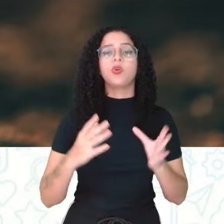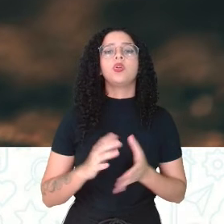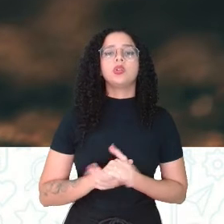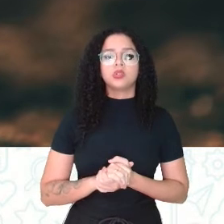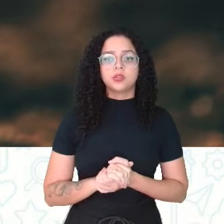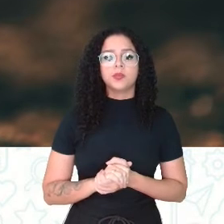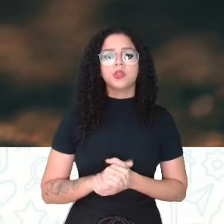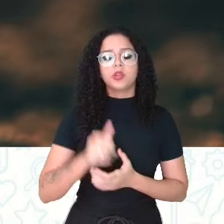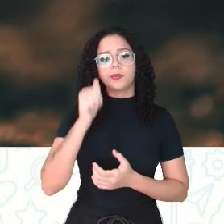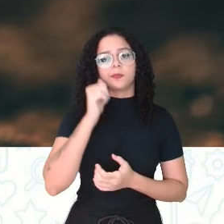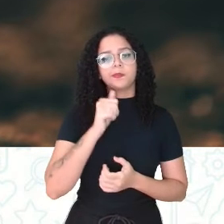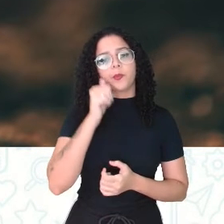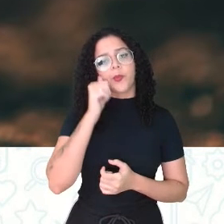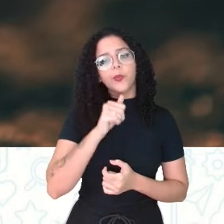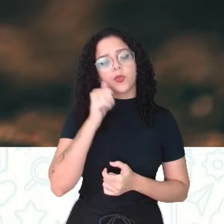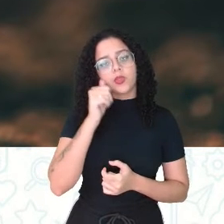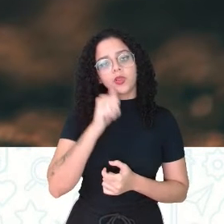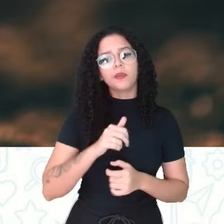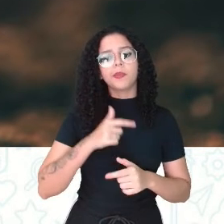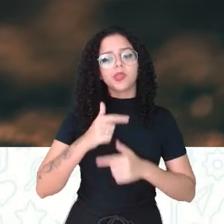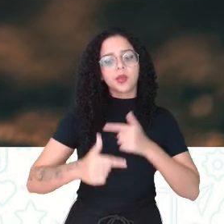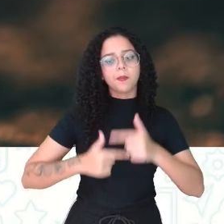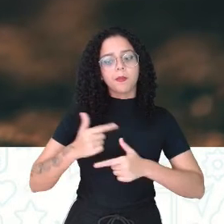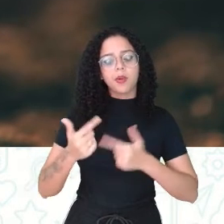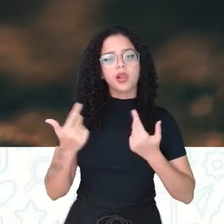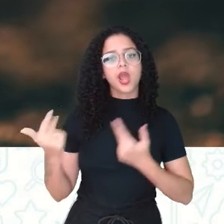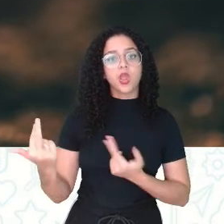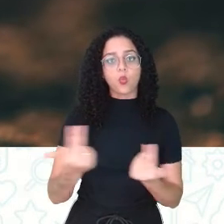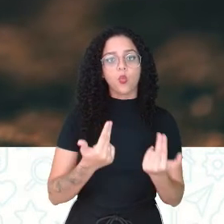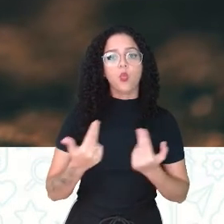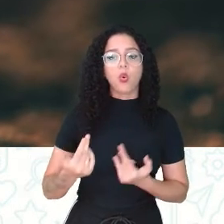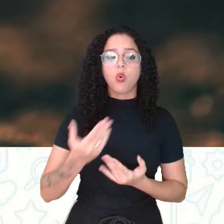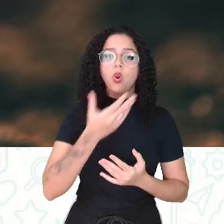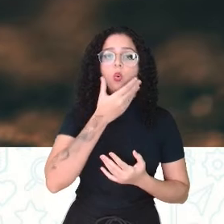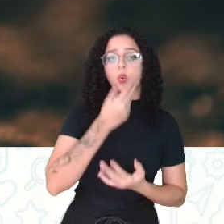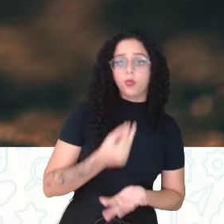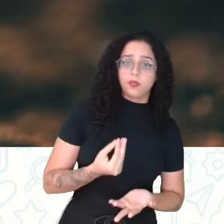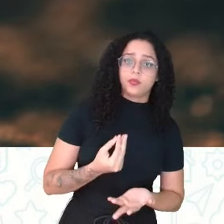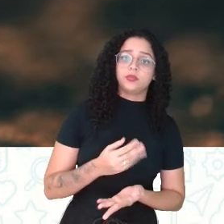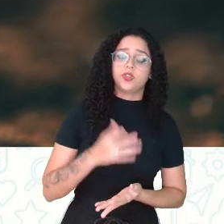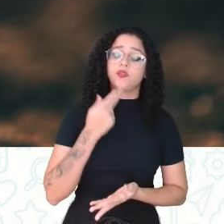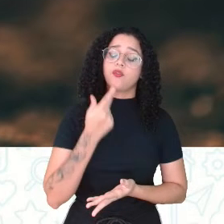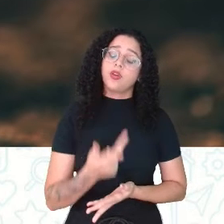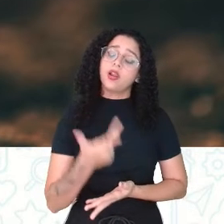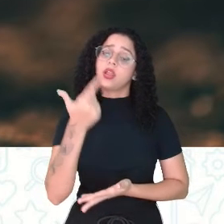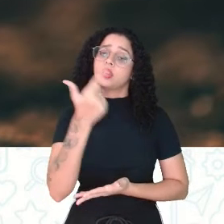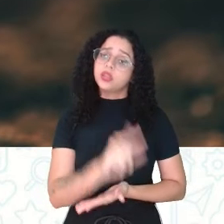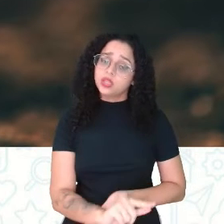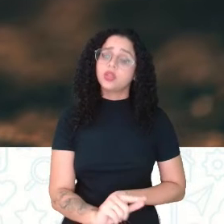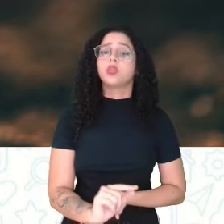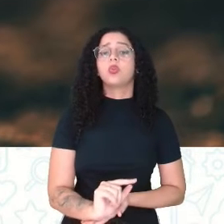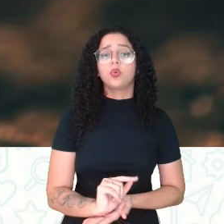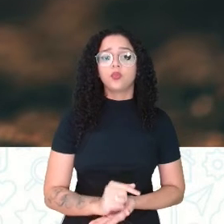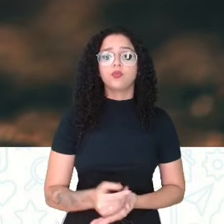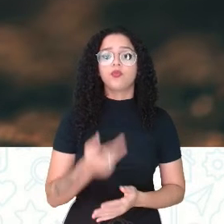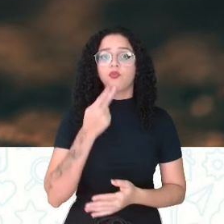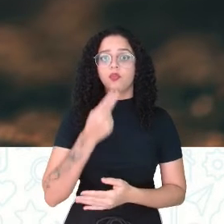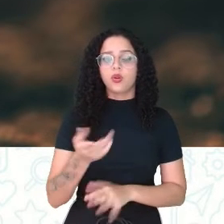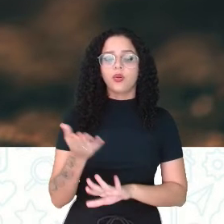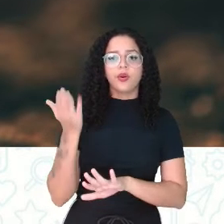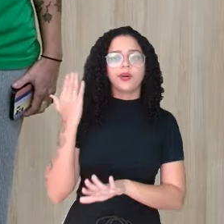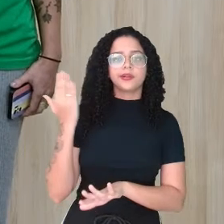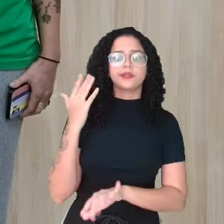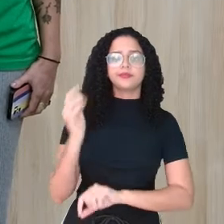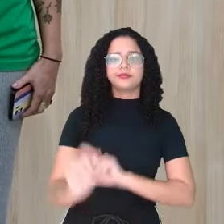mais igualitárias às camponesas, certo? E era o que a gente, reafirmando aí o que a gente estava falando, né?